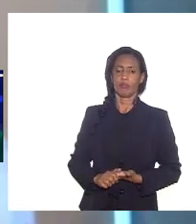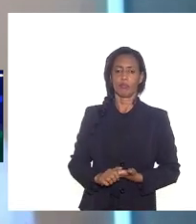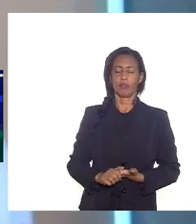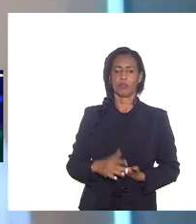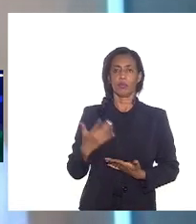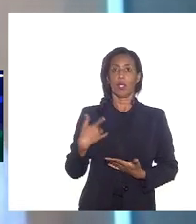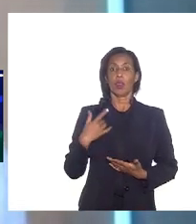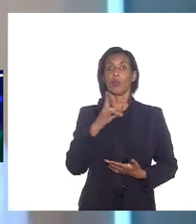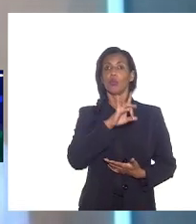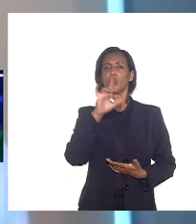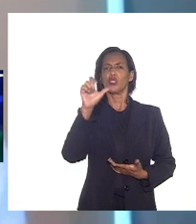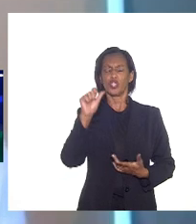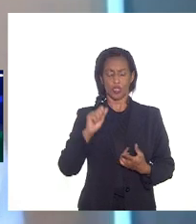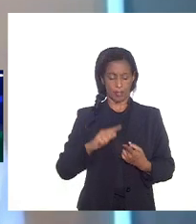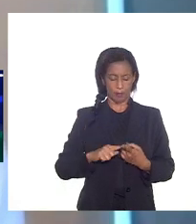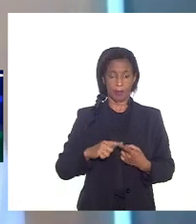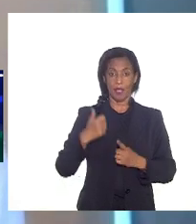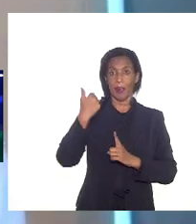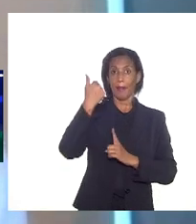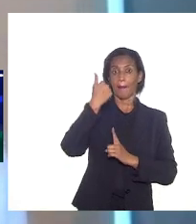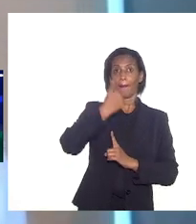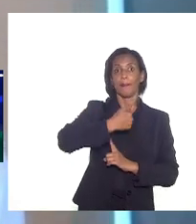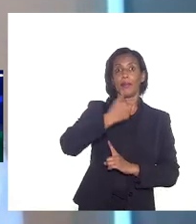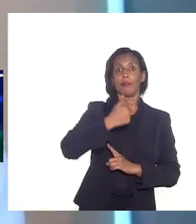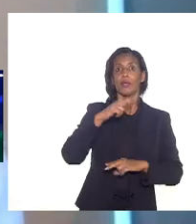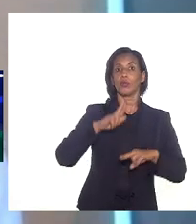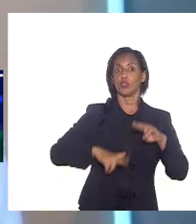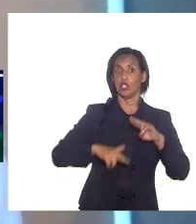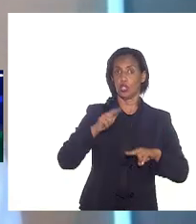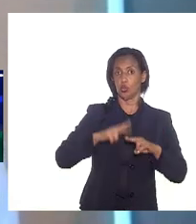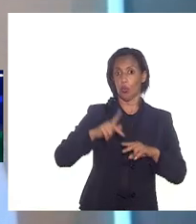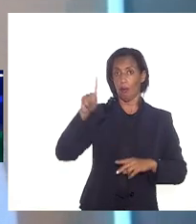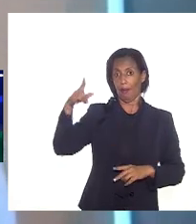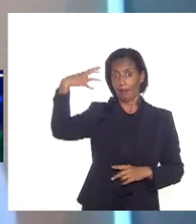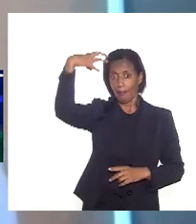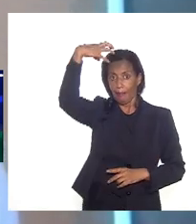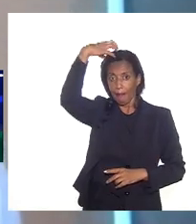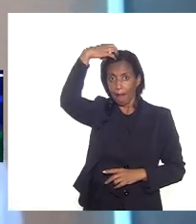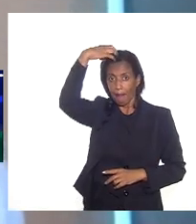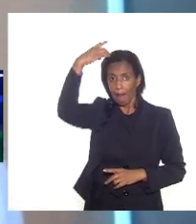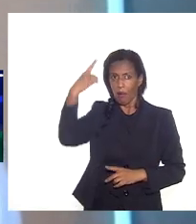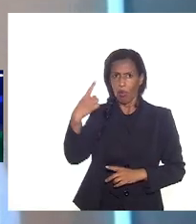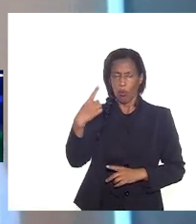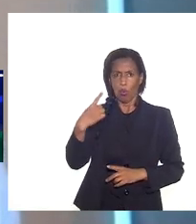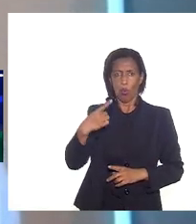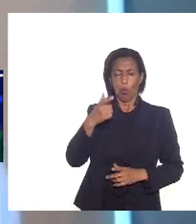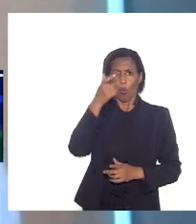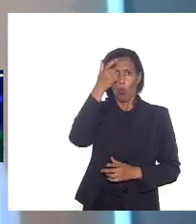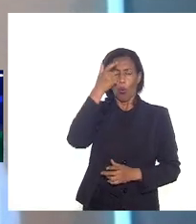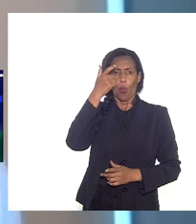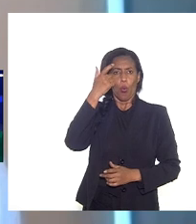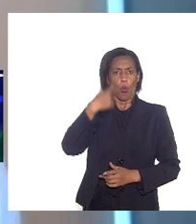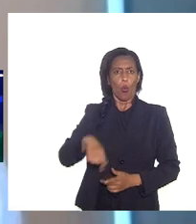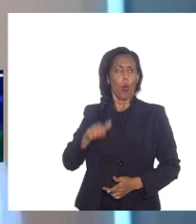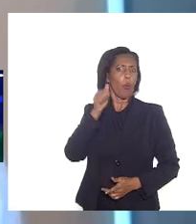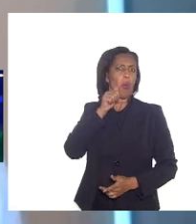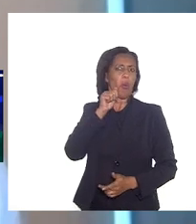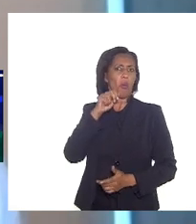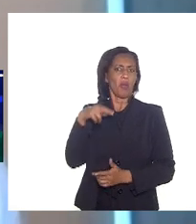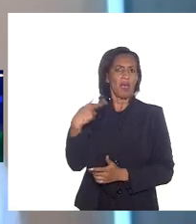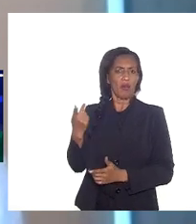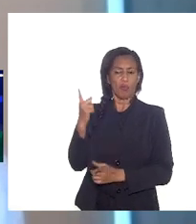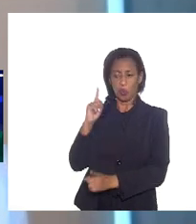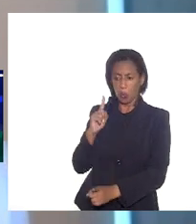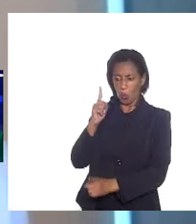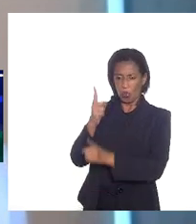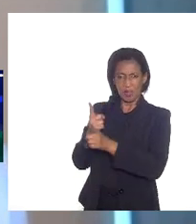por data. Em 1º de junho, em Angra dos Reis, um corpo de uma mulher foi encontrada com marcas de